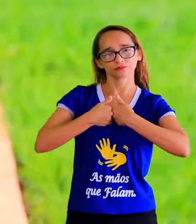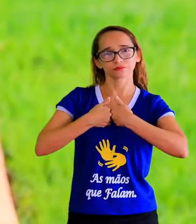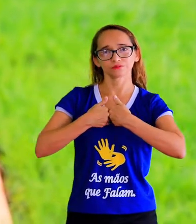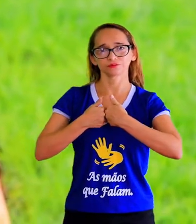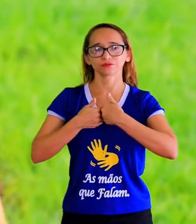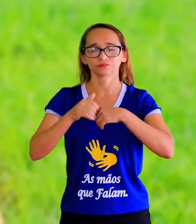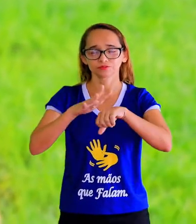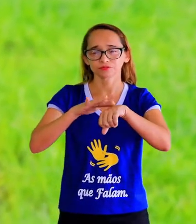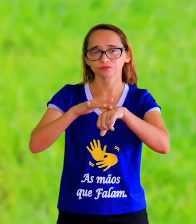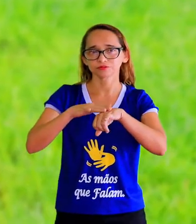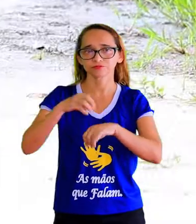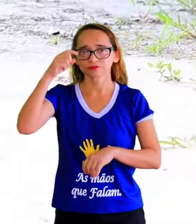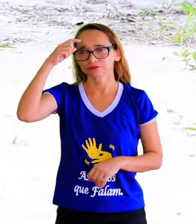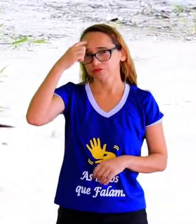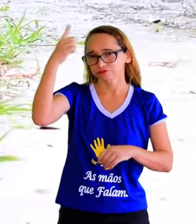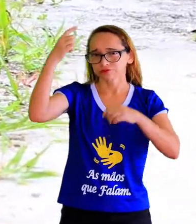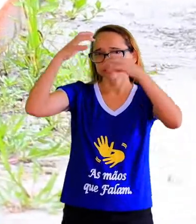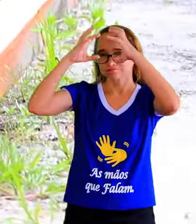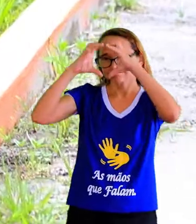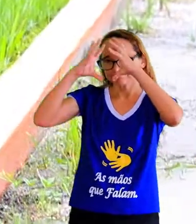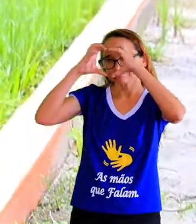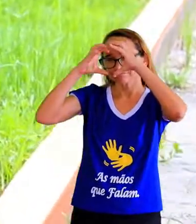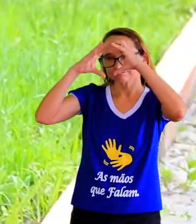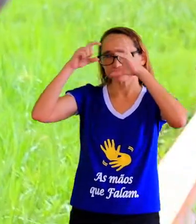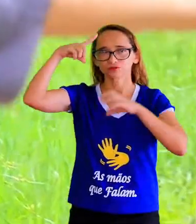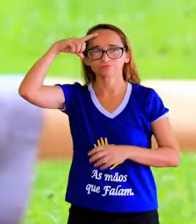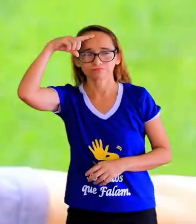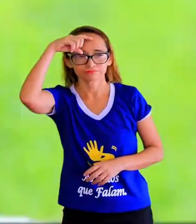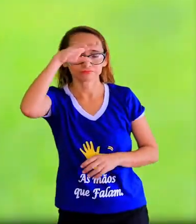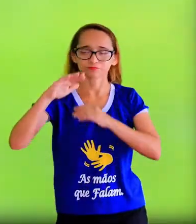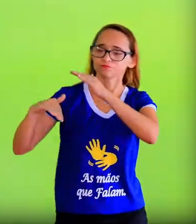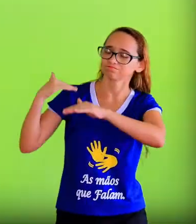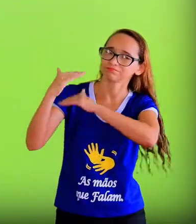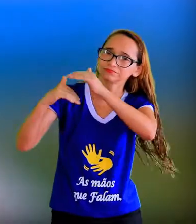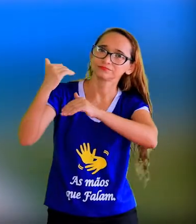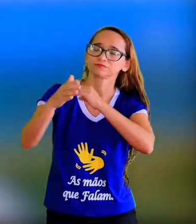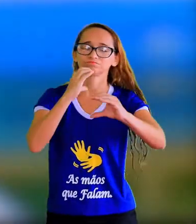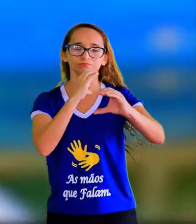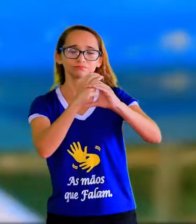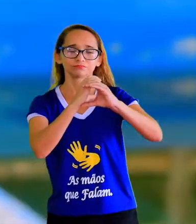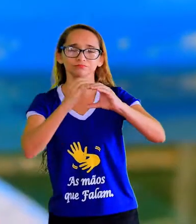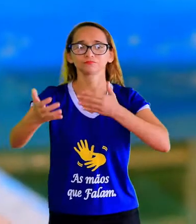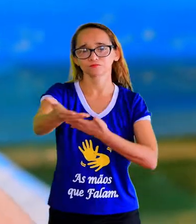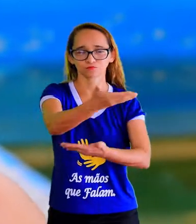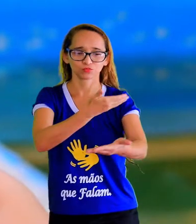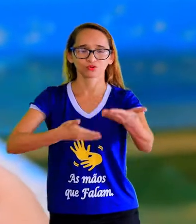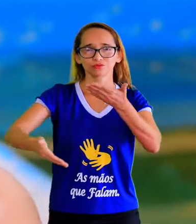Autismo é um transtorno de desenvolvimento que leva a comprometimentos na comunicação e interação